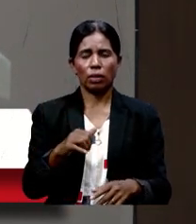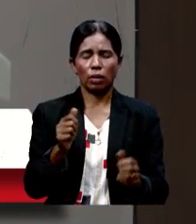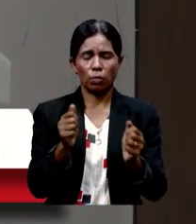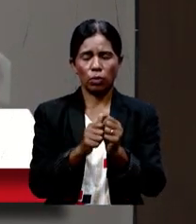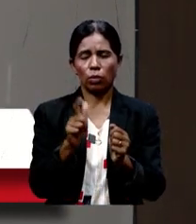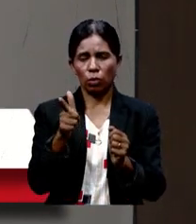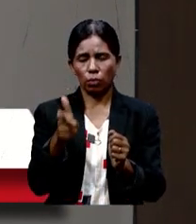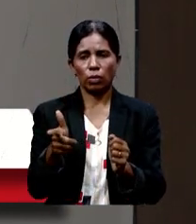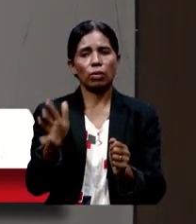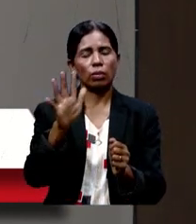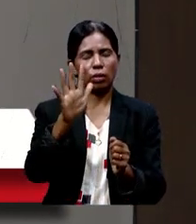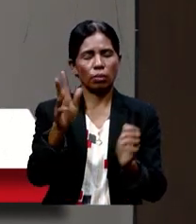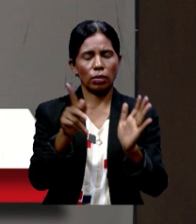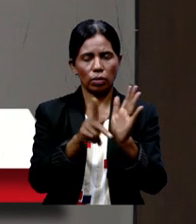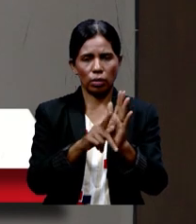quilos atingiu